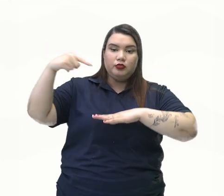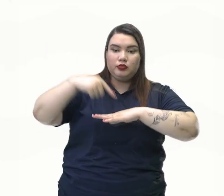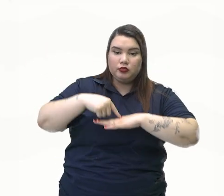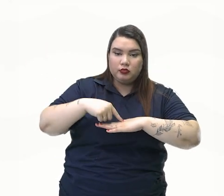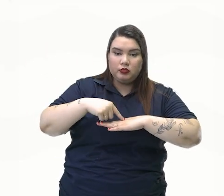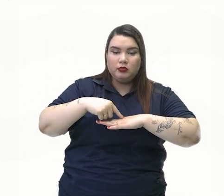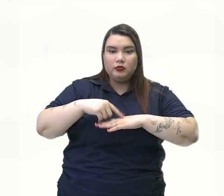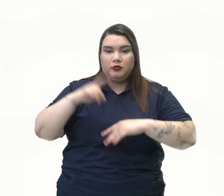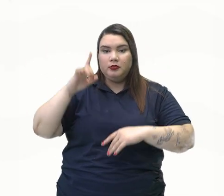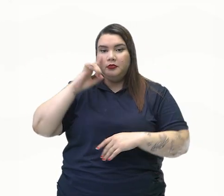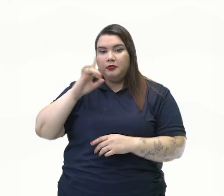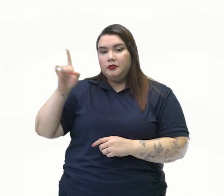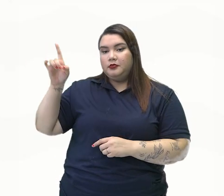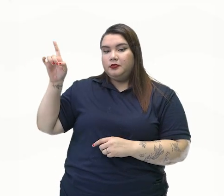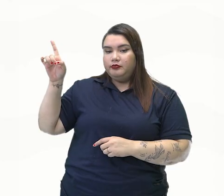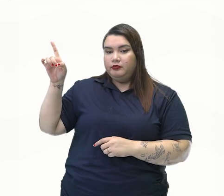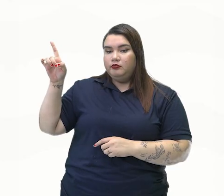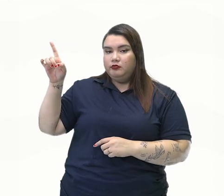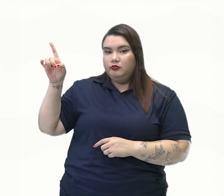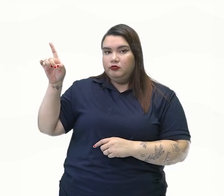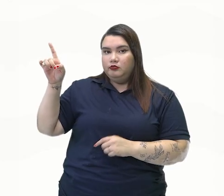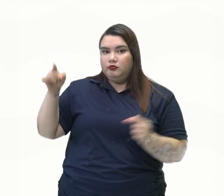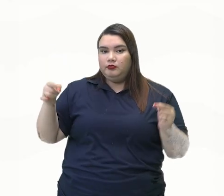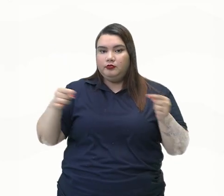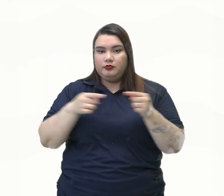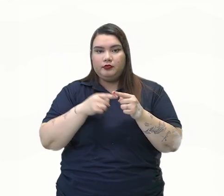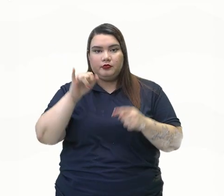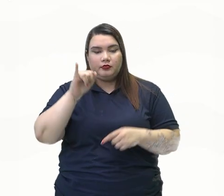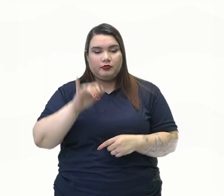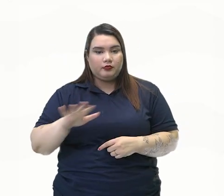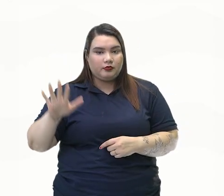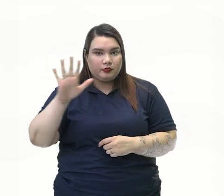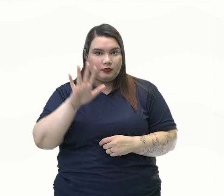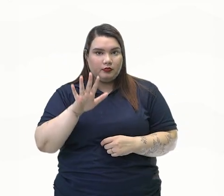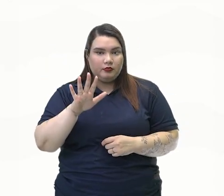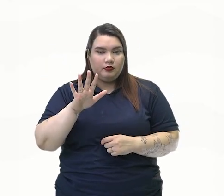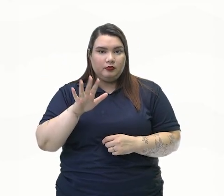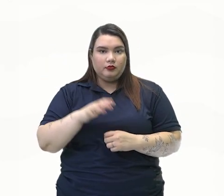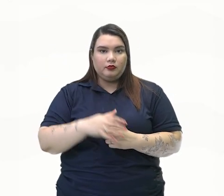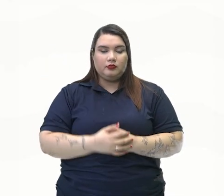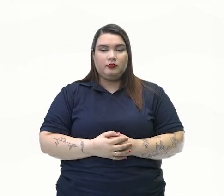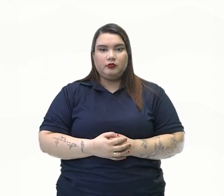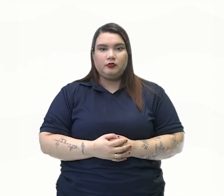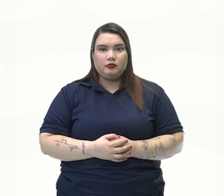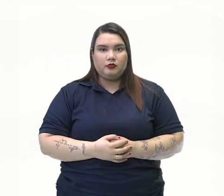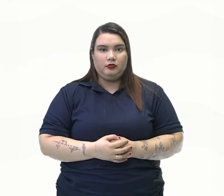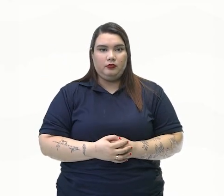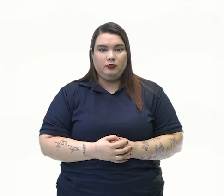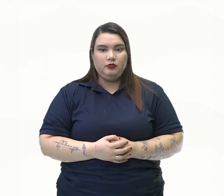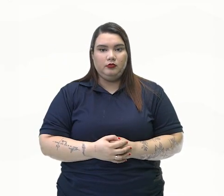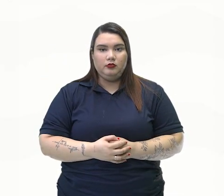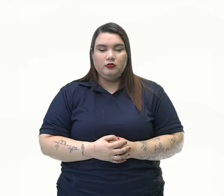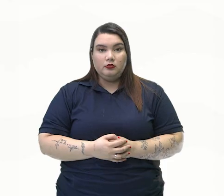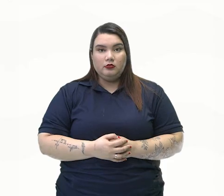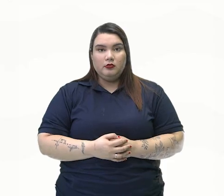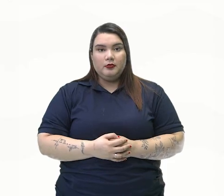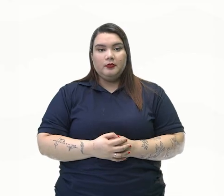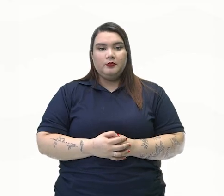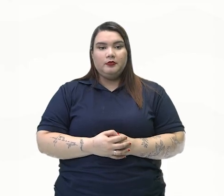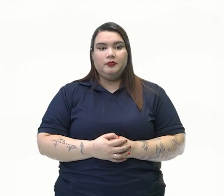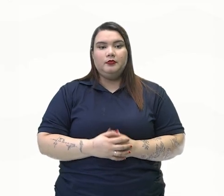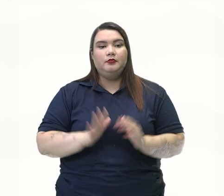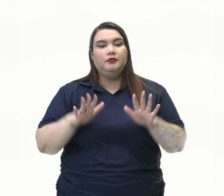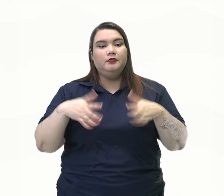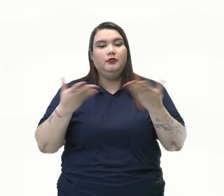que quando no raio incidente, eu tenho que a luz que chega